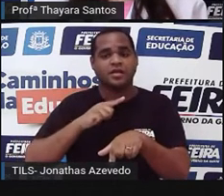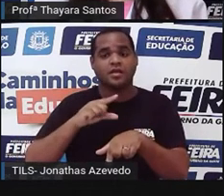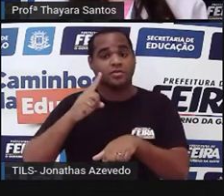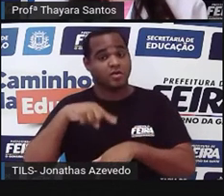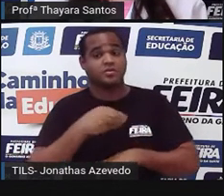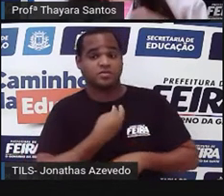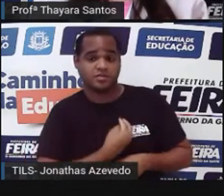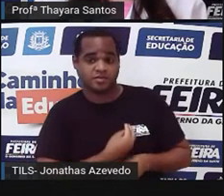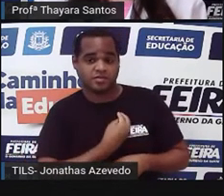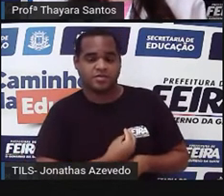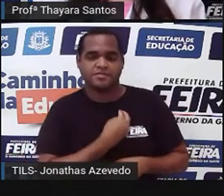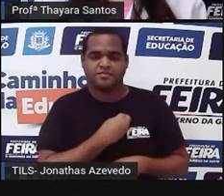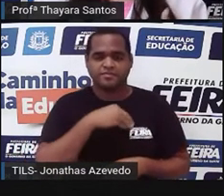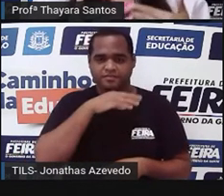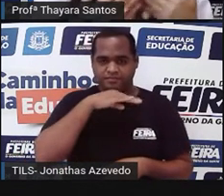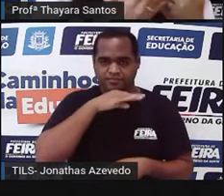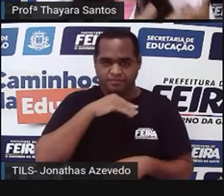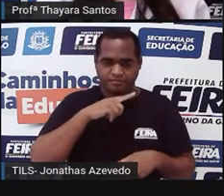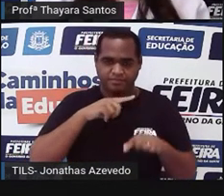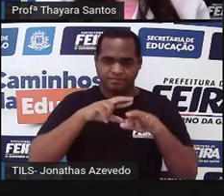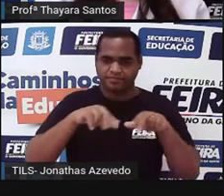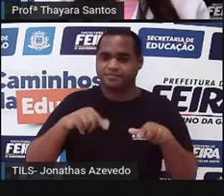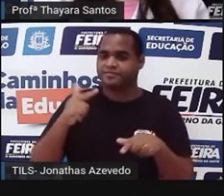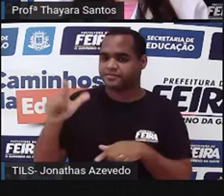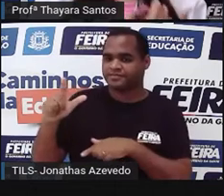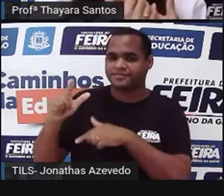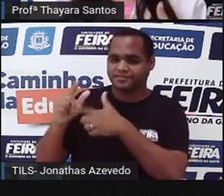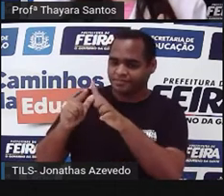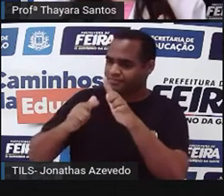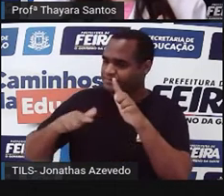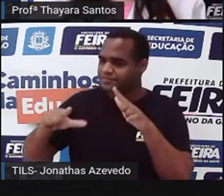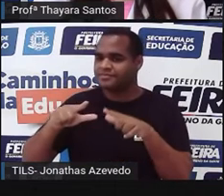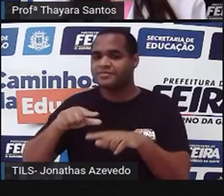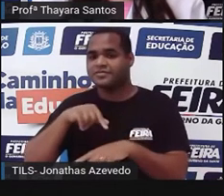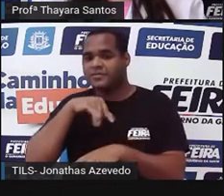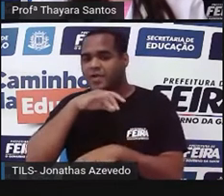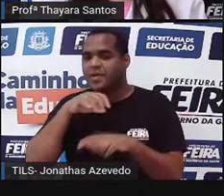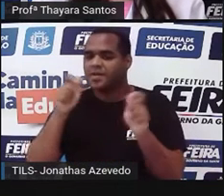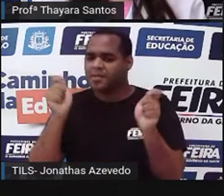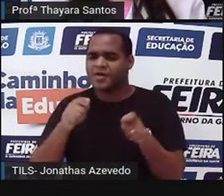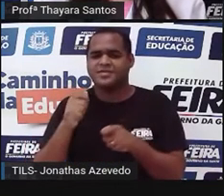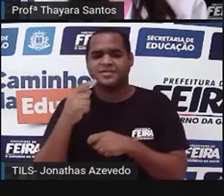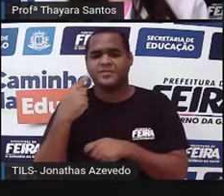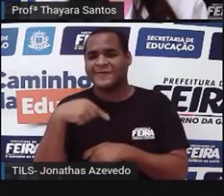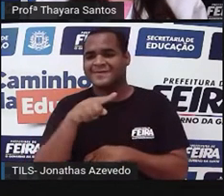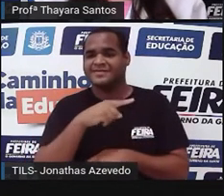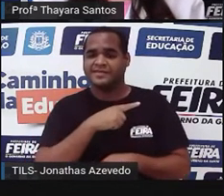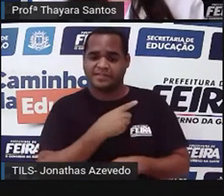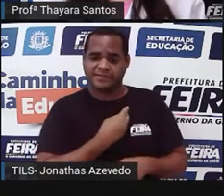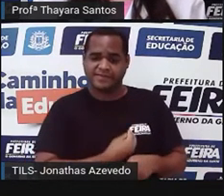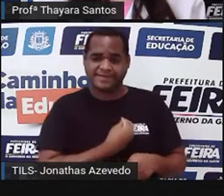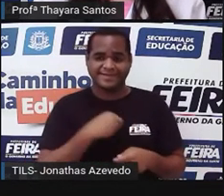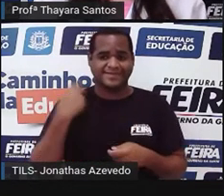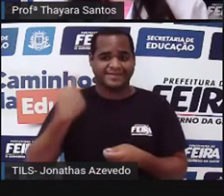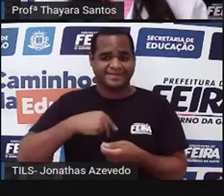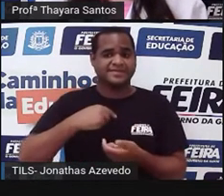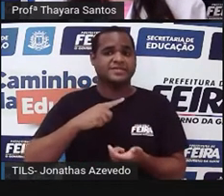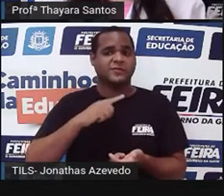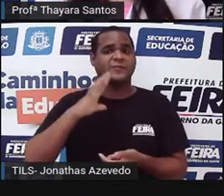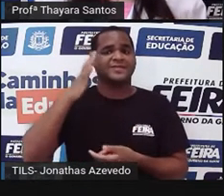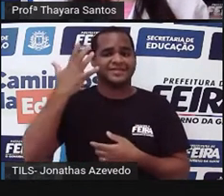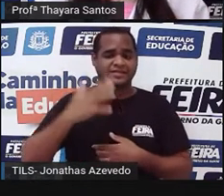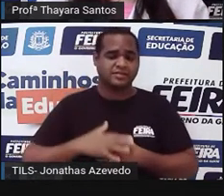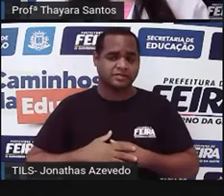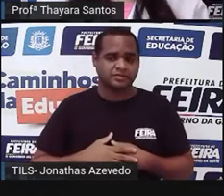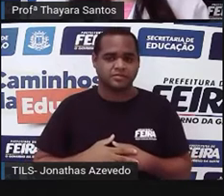animais, que eles acabam controlando a população de outros animais que podem causar algum prejuízo para a gente. Por exemplo, vamos